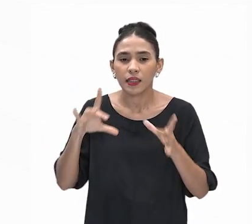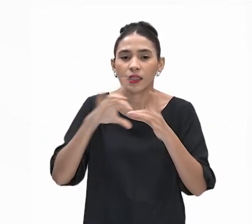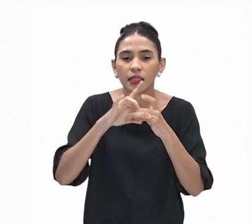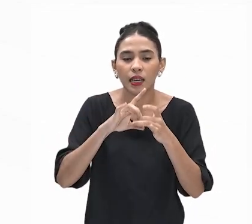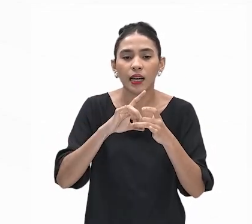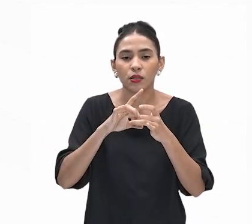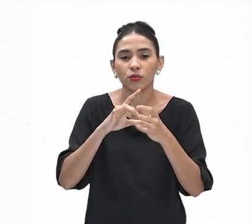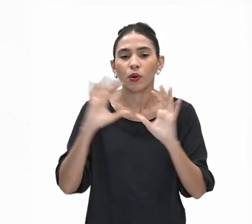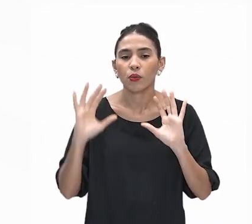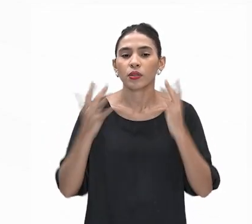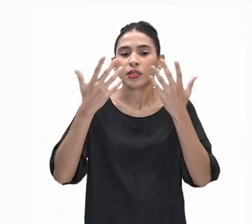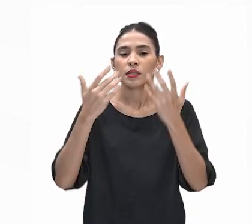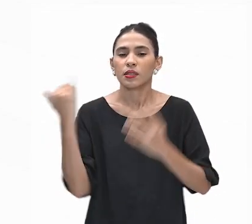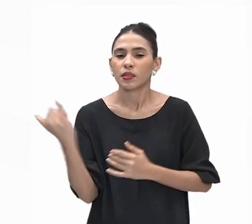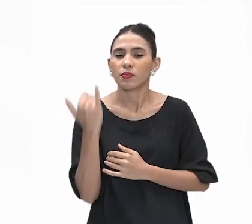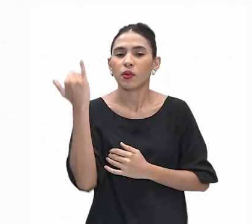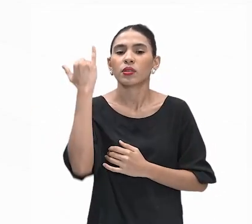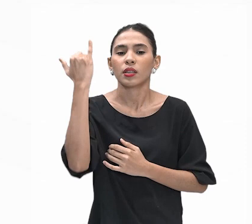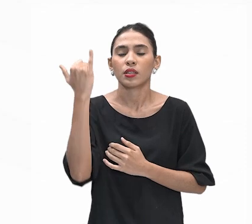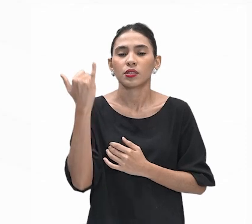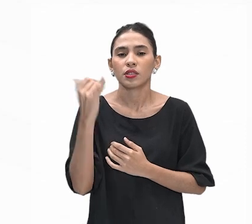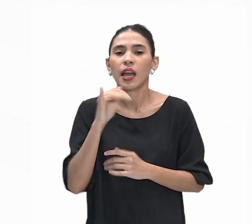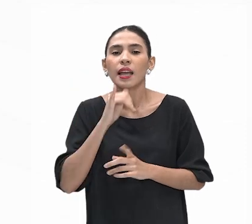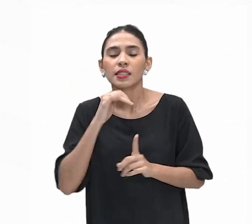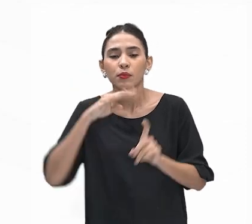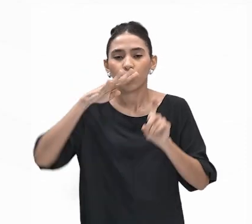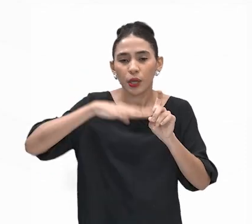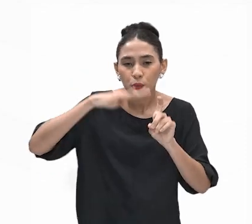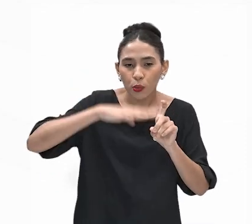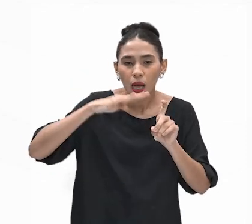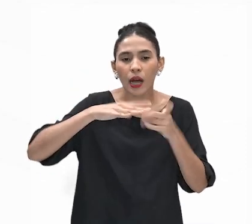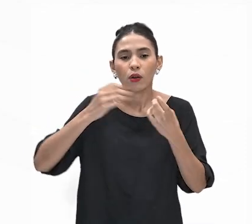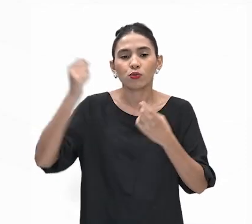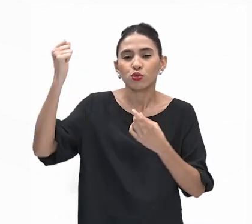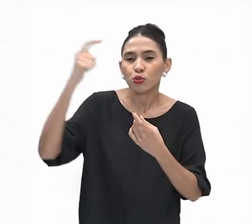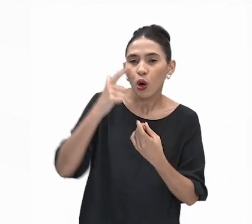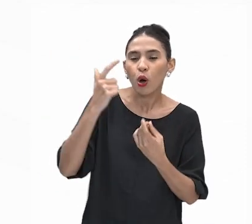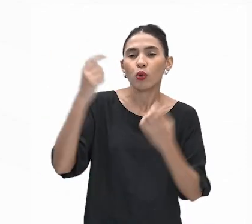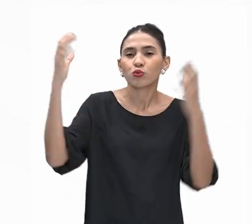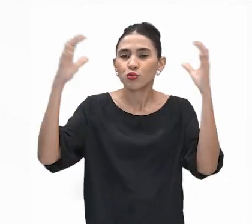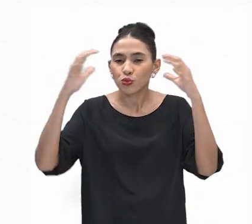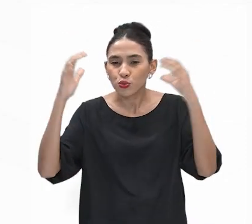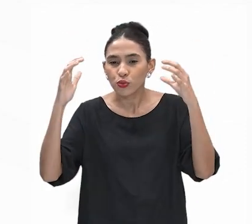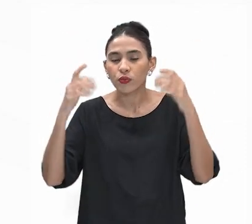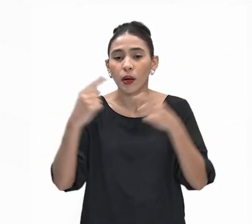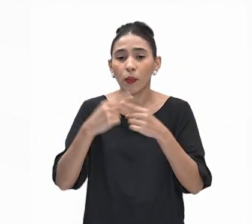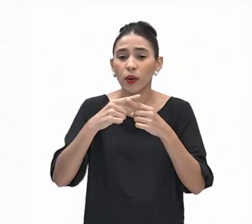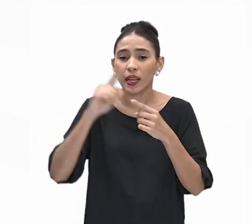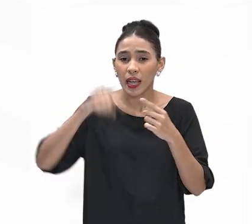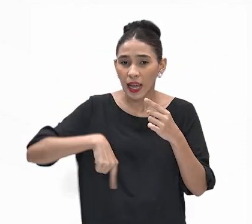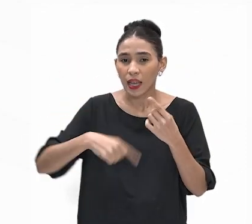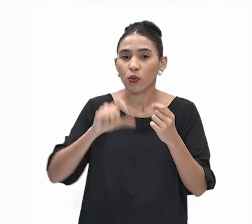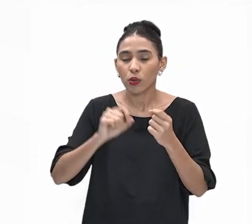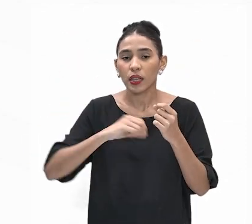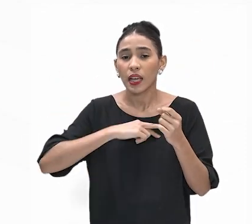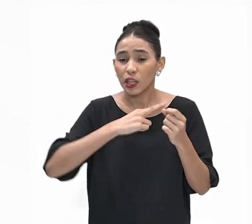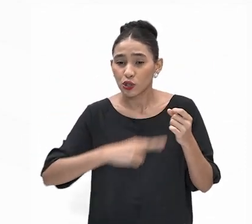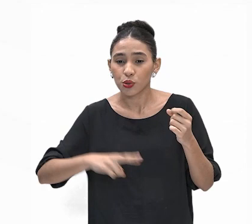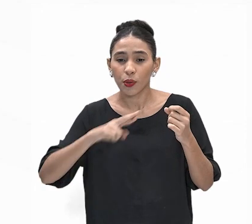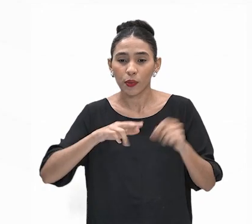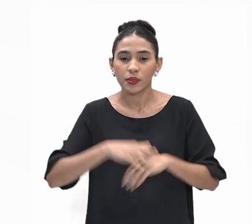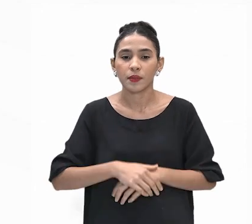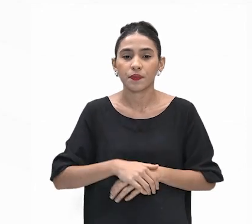a um acontecimento muito importante, um ritual, pois ela existe dentro de uma cerimônia sagrada. As